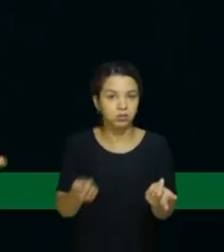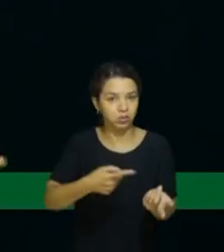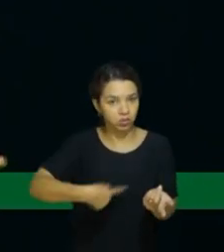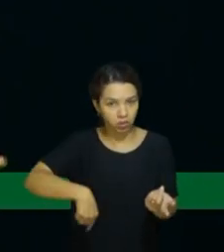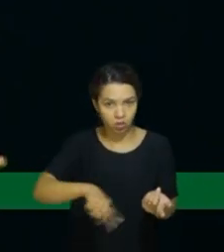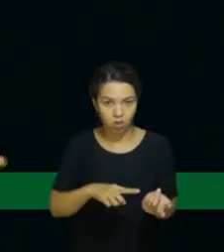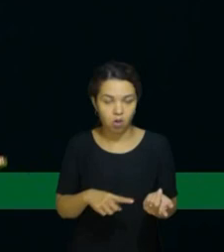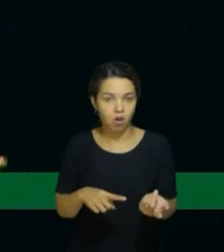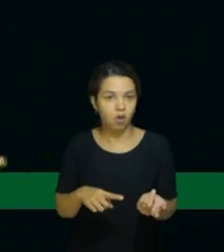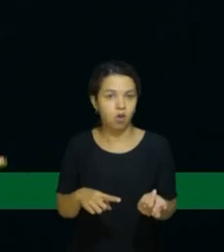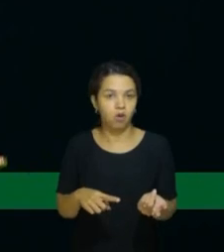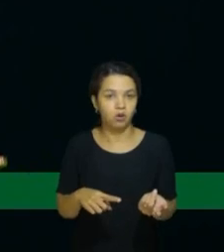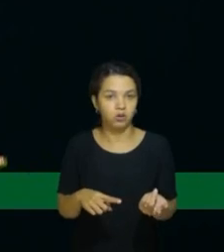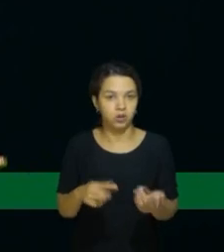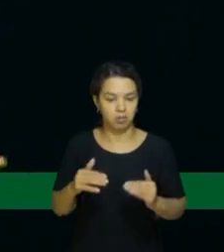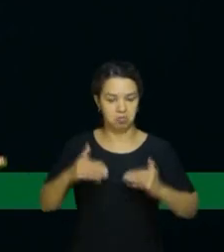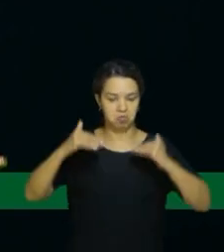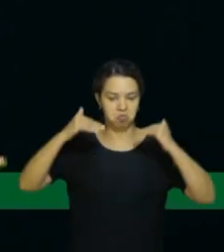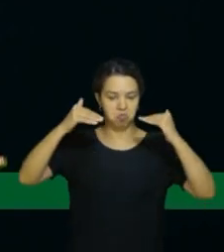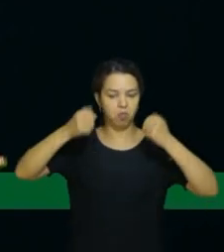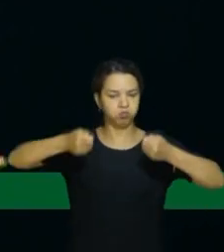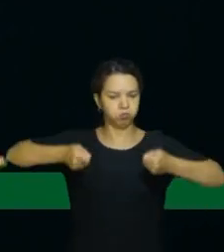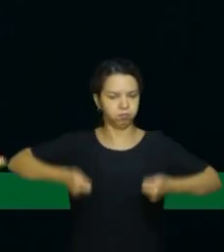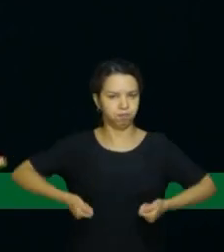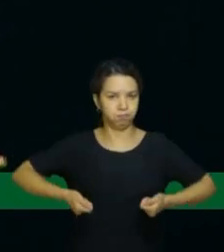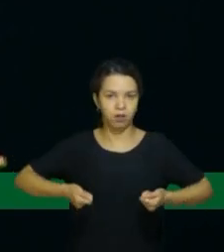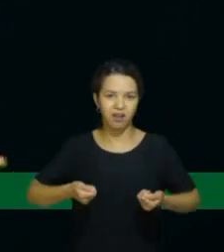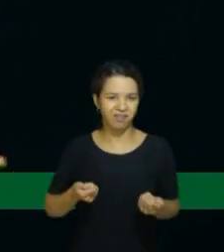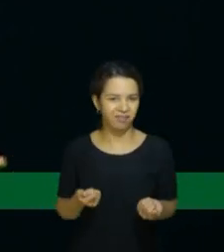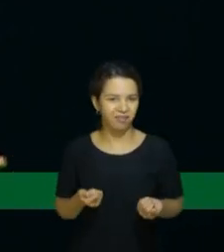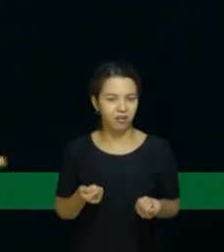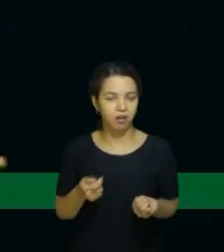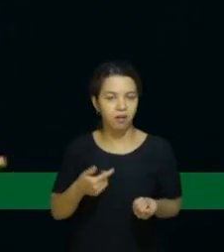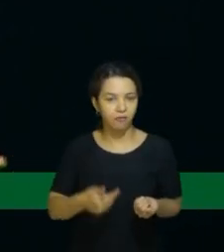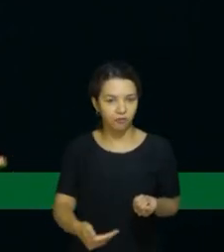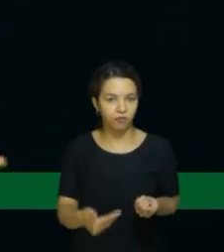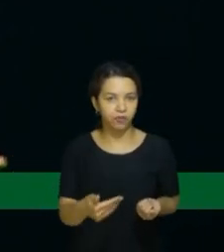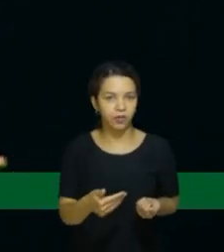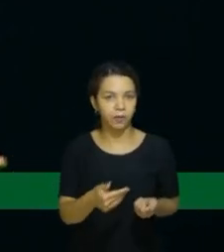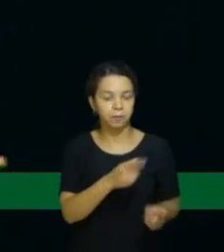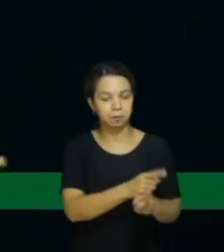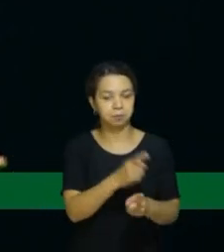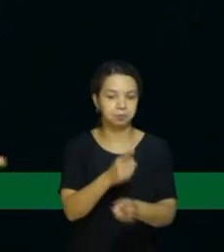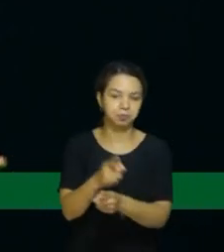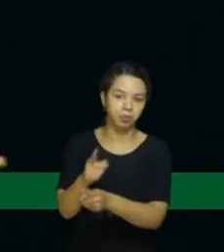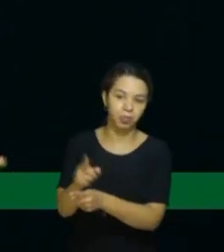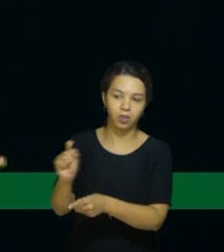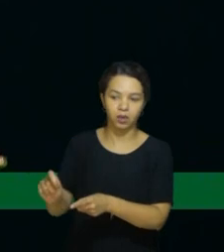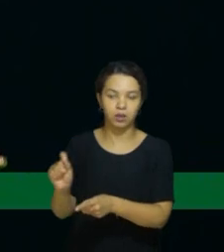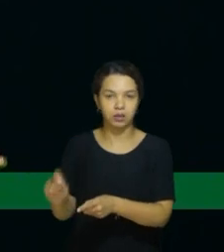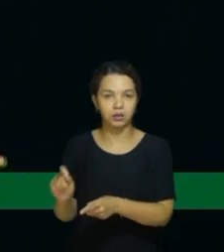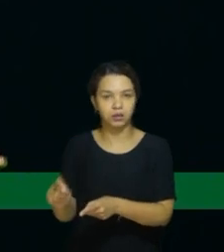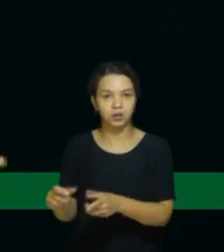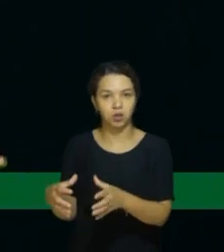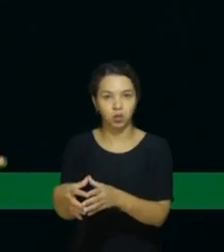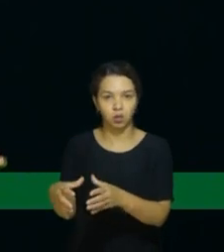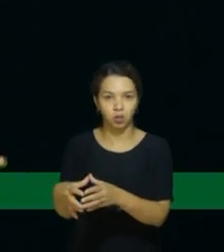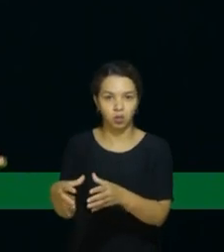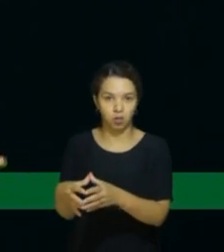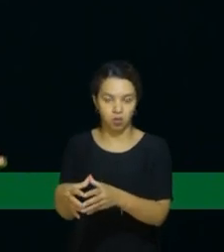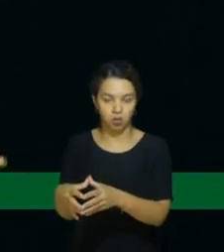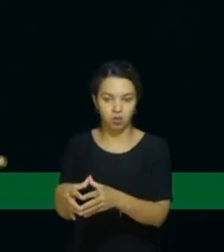aqui como autoridades para identificar quem é derrotado e quem é